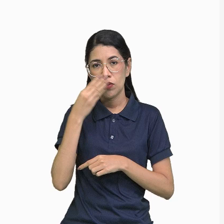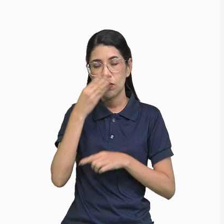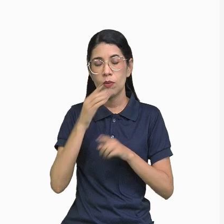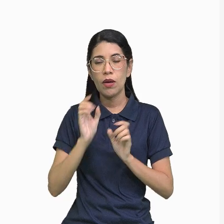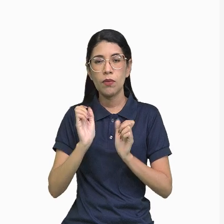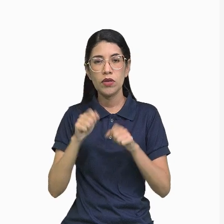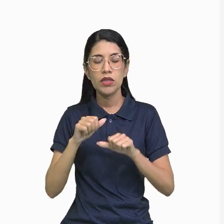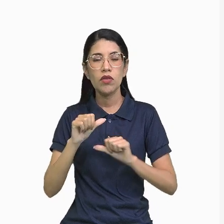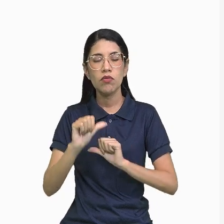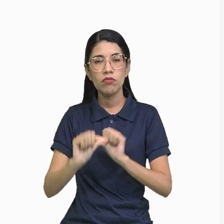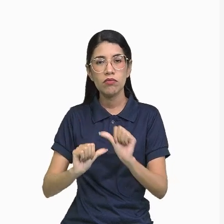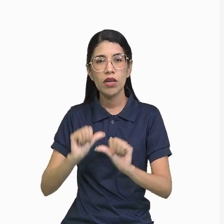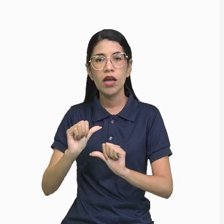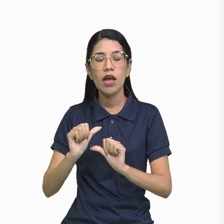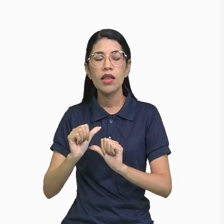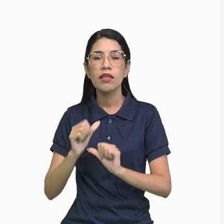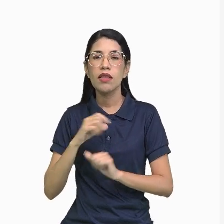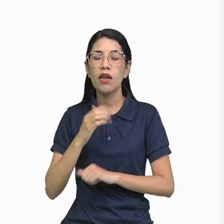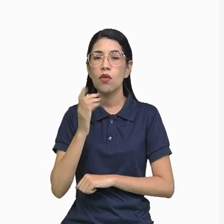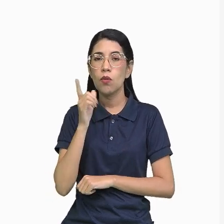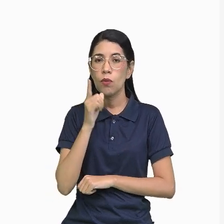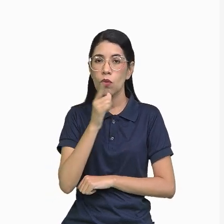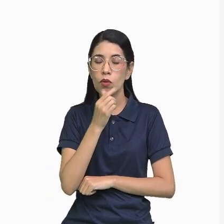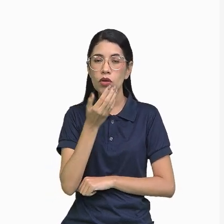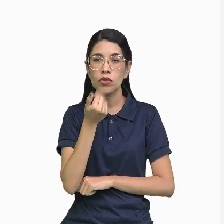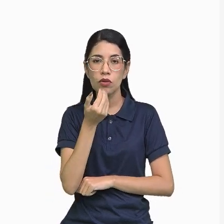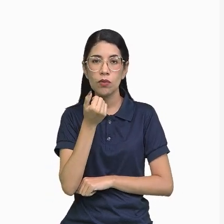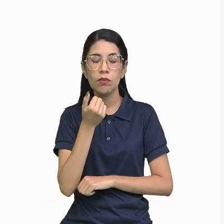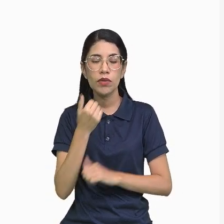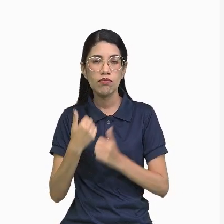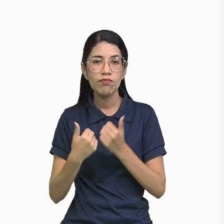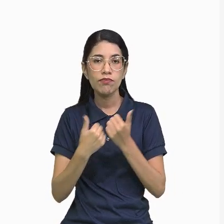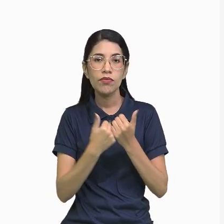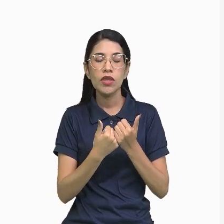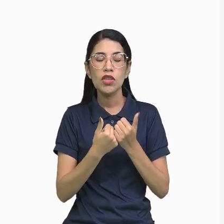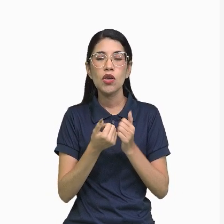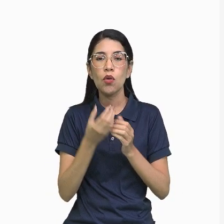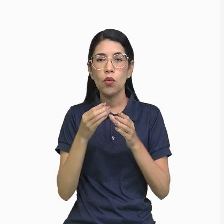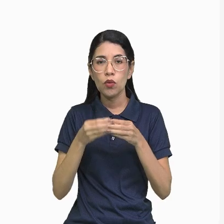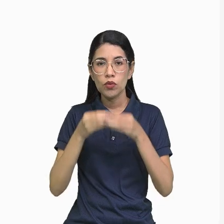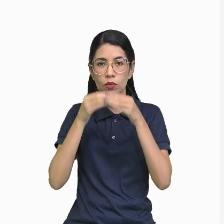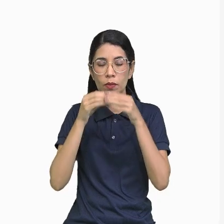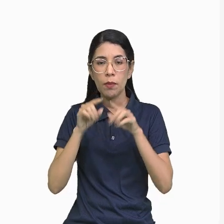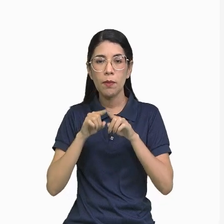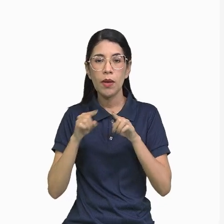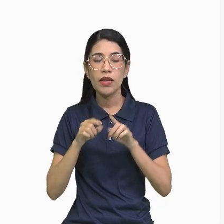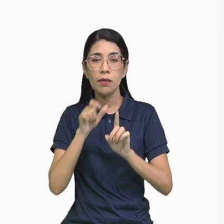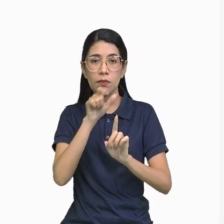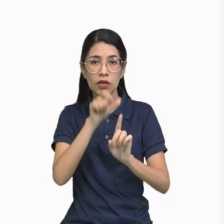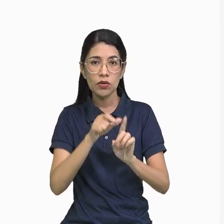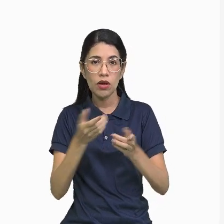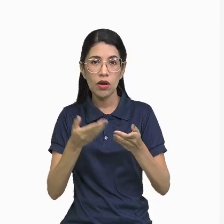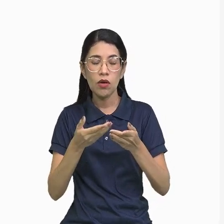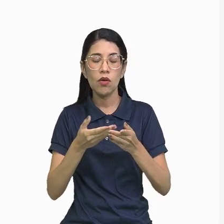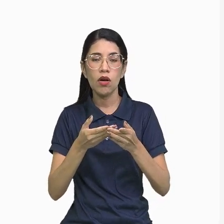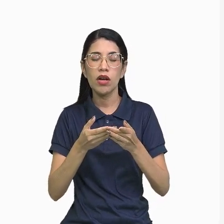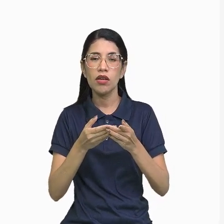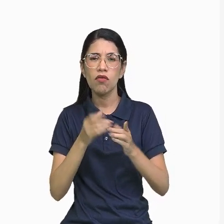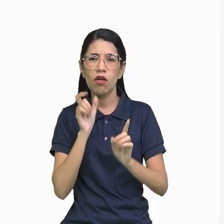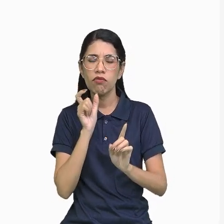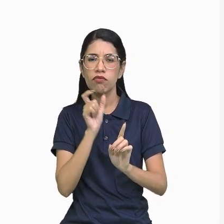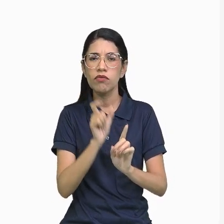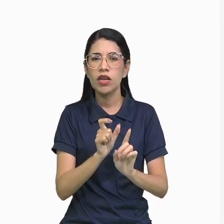bom jantar, em vez de um sanduíche de mortadela. Mas a pessoa de quem falarei mal